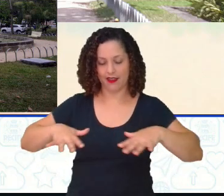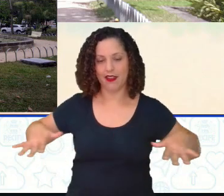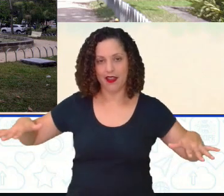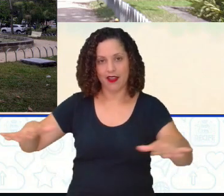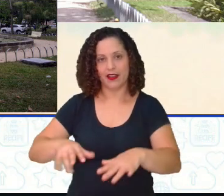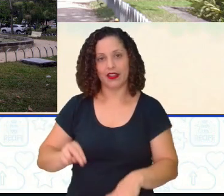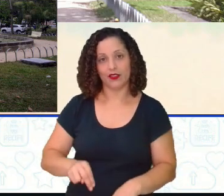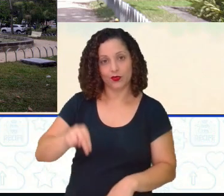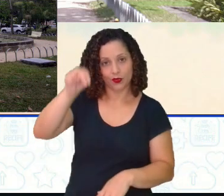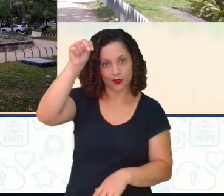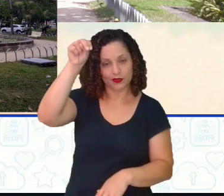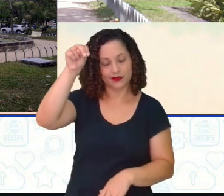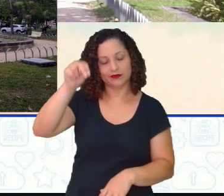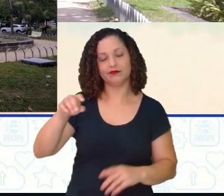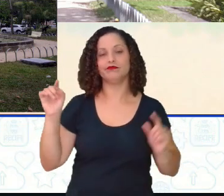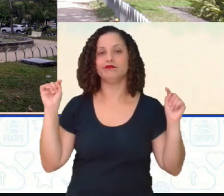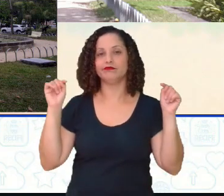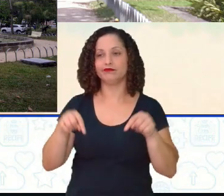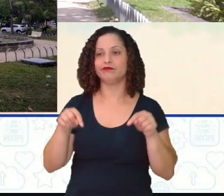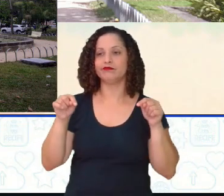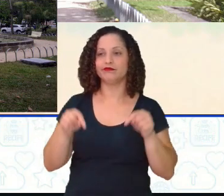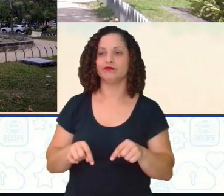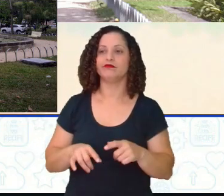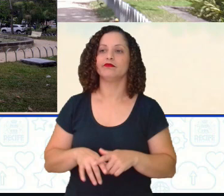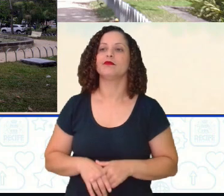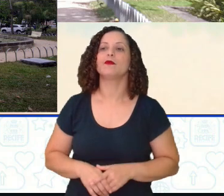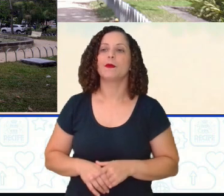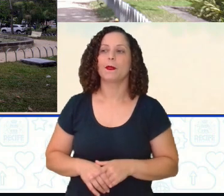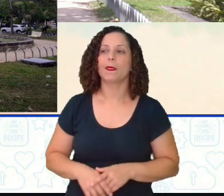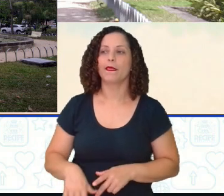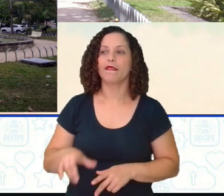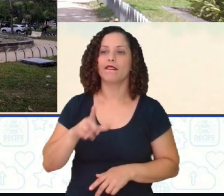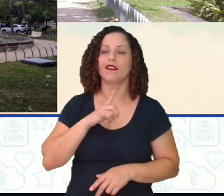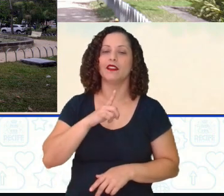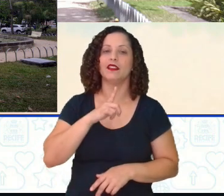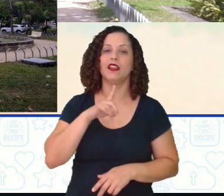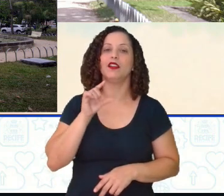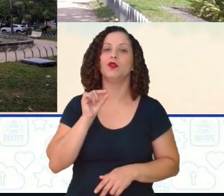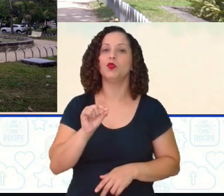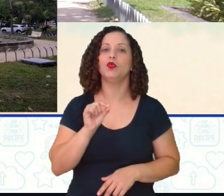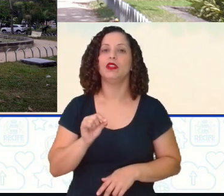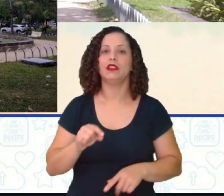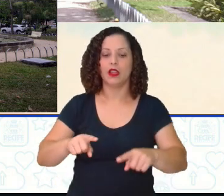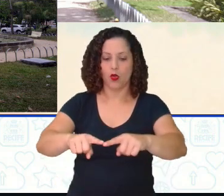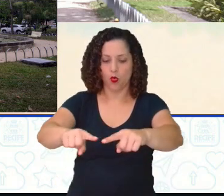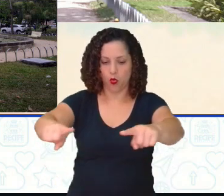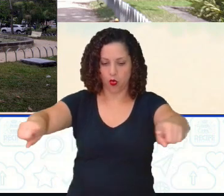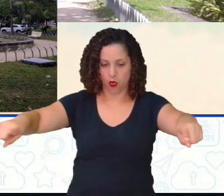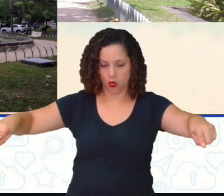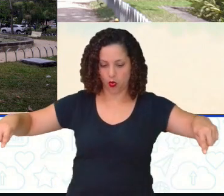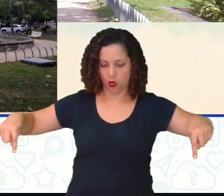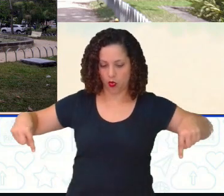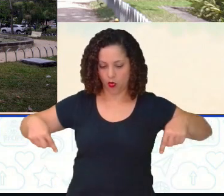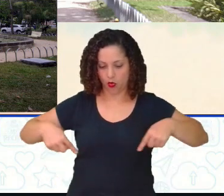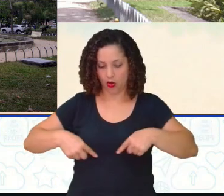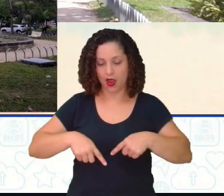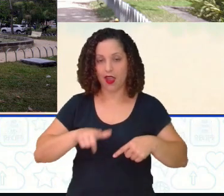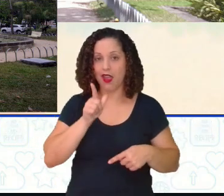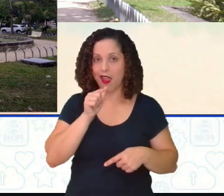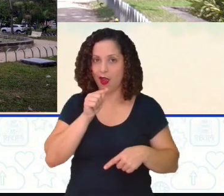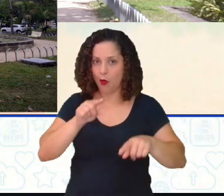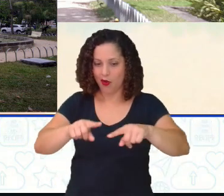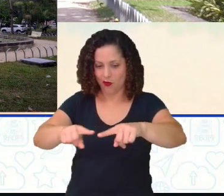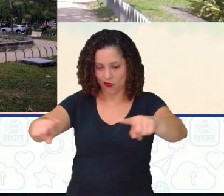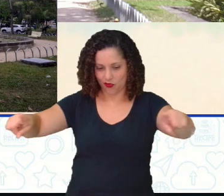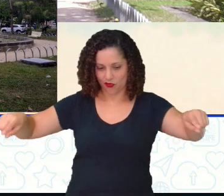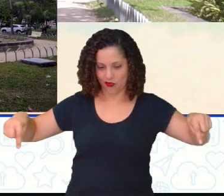né? Mais precisamente a região Amazônia, e ele traz um lago, né? Daqui a pouco a gente vai colocar uma